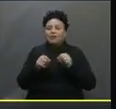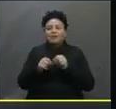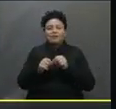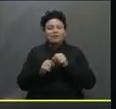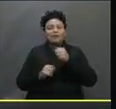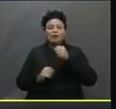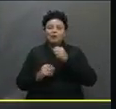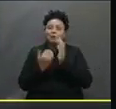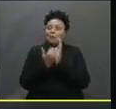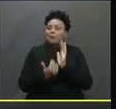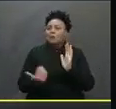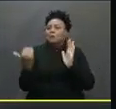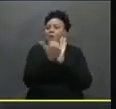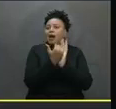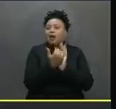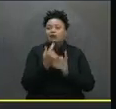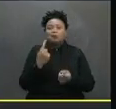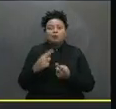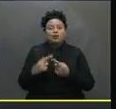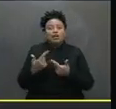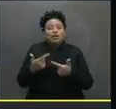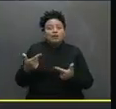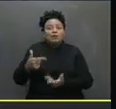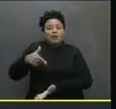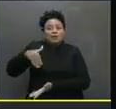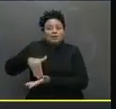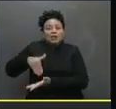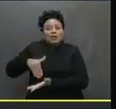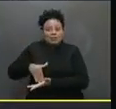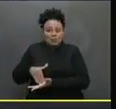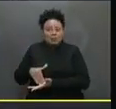máximo, porque não tem o mínimo.